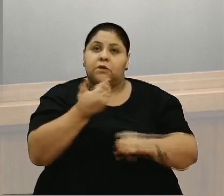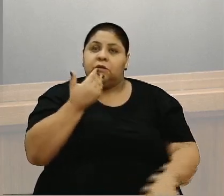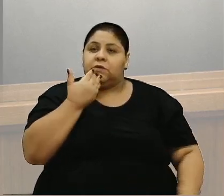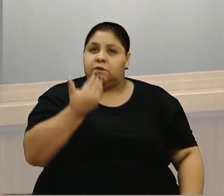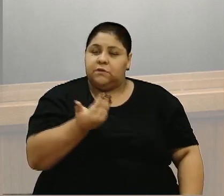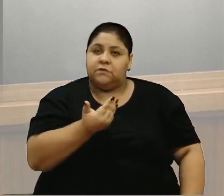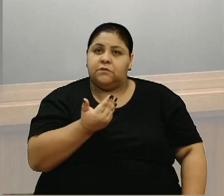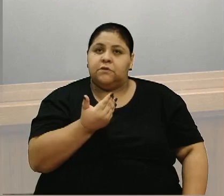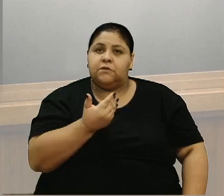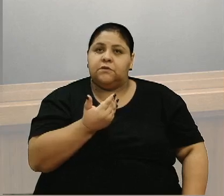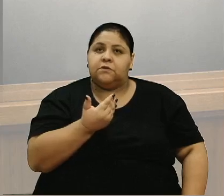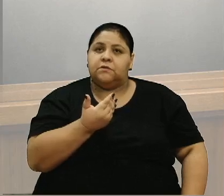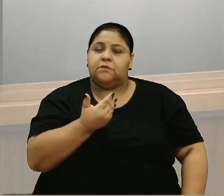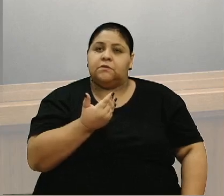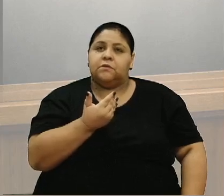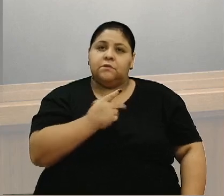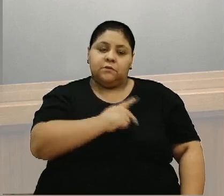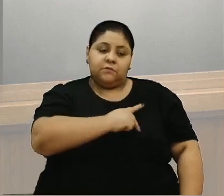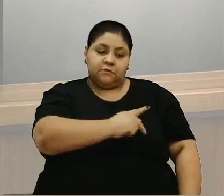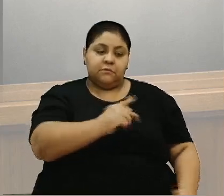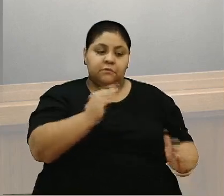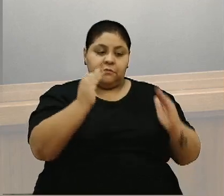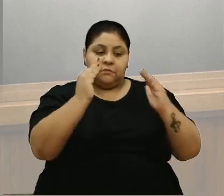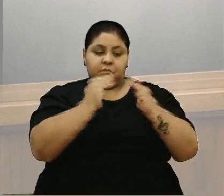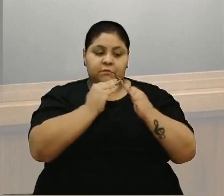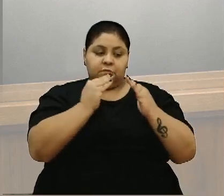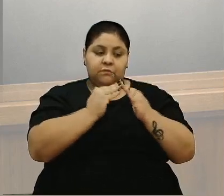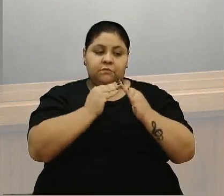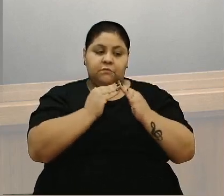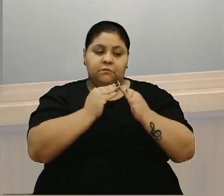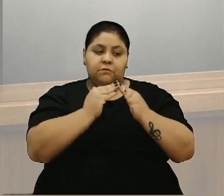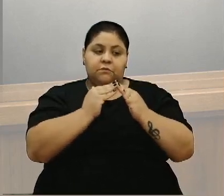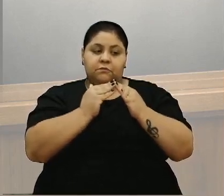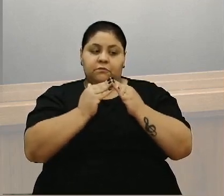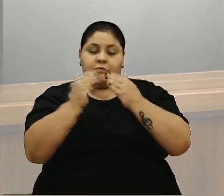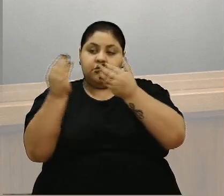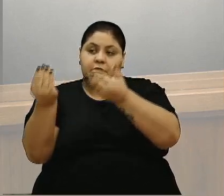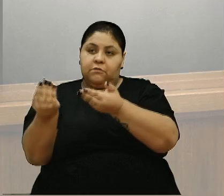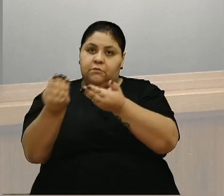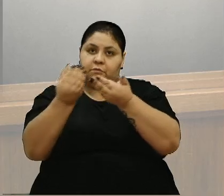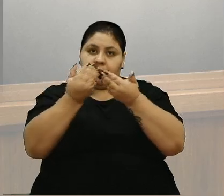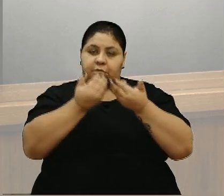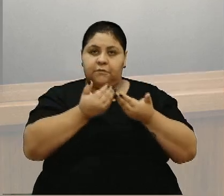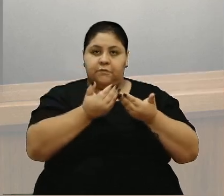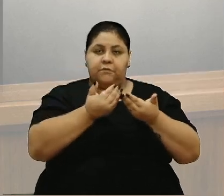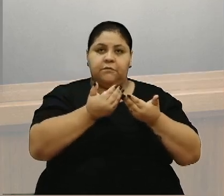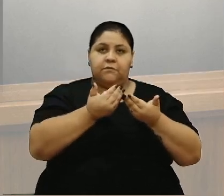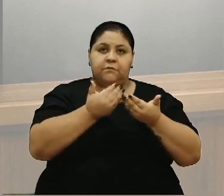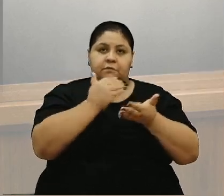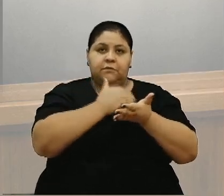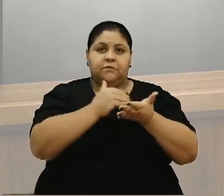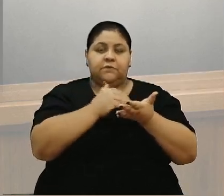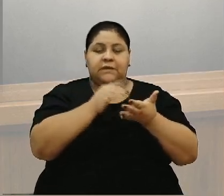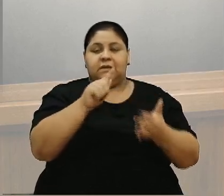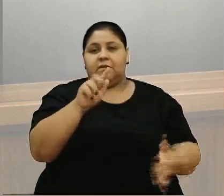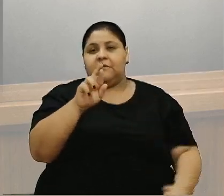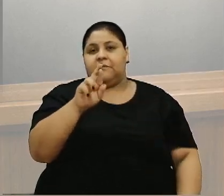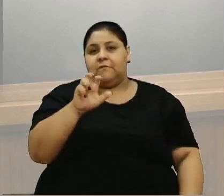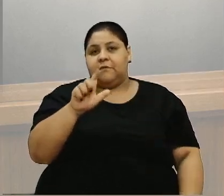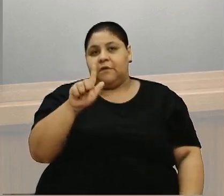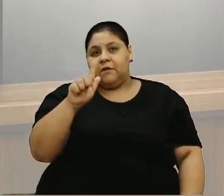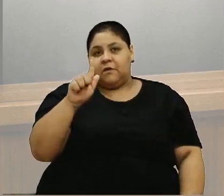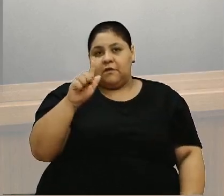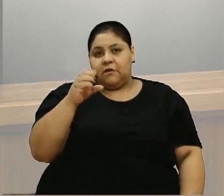para o presidente da casa, ou enfim, que convidasse a secretária, a Grégora, ou quem